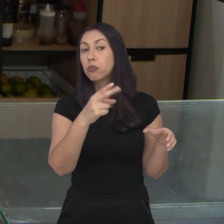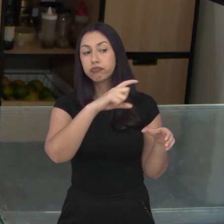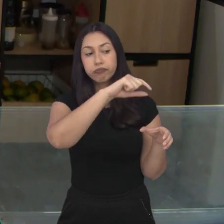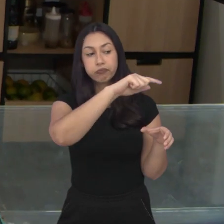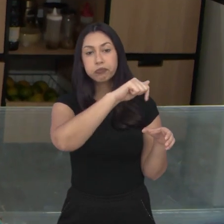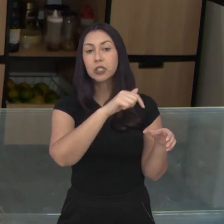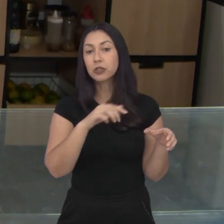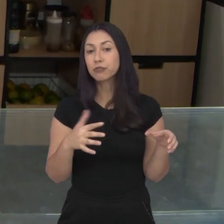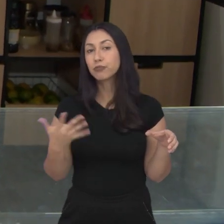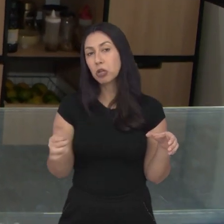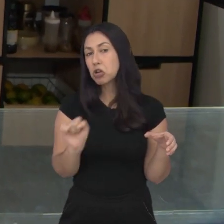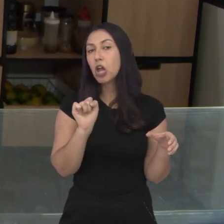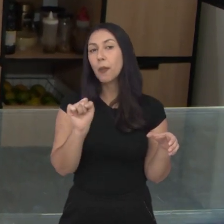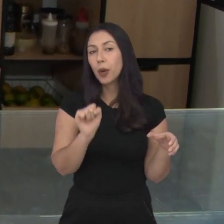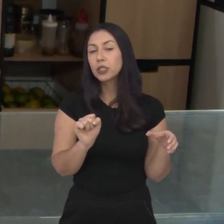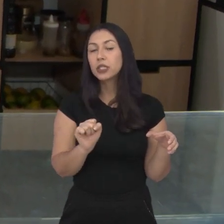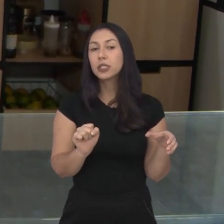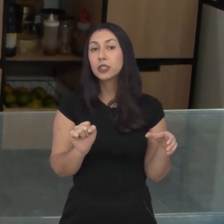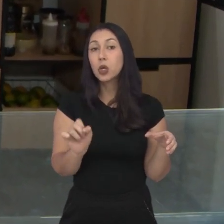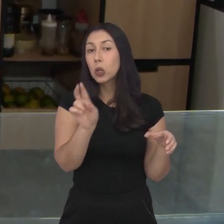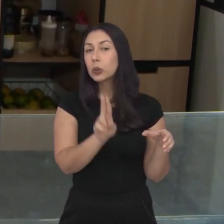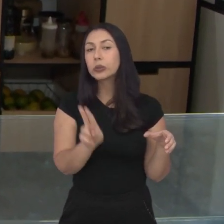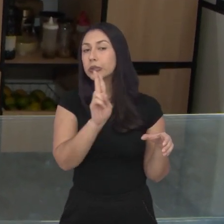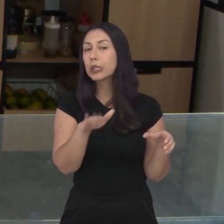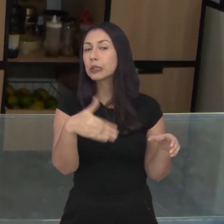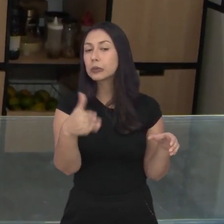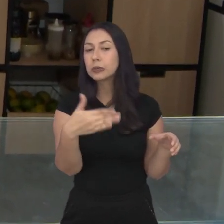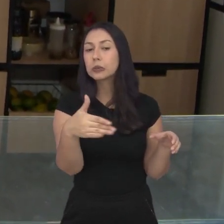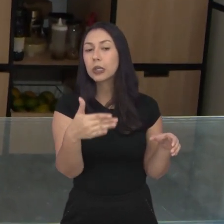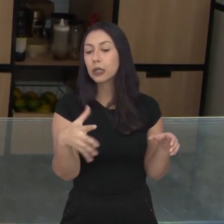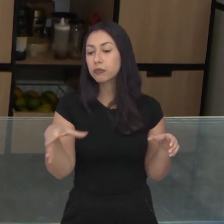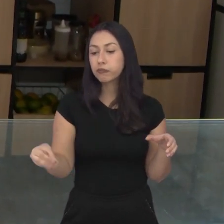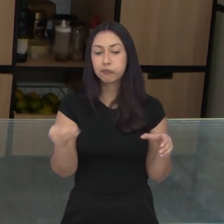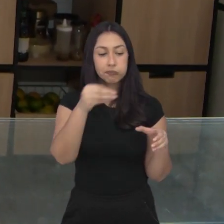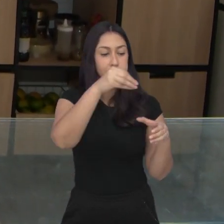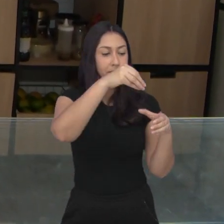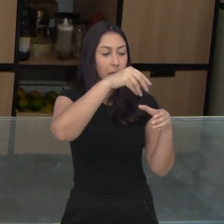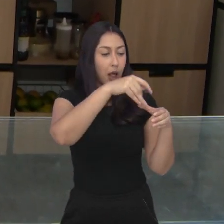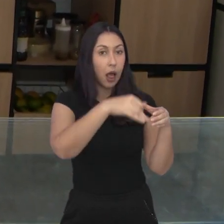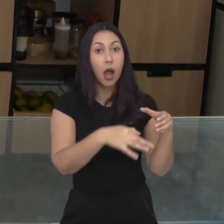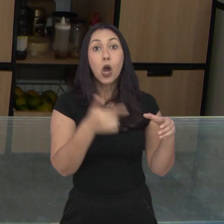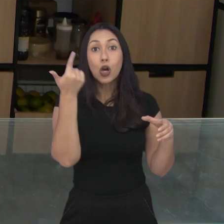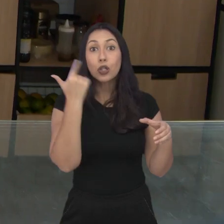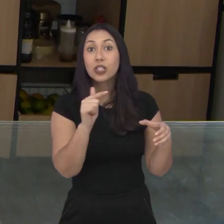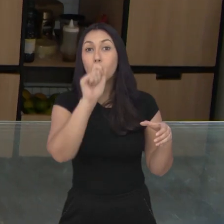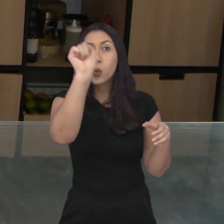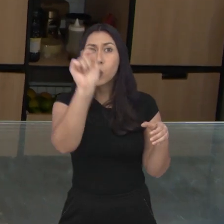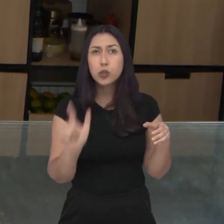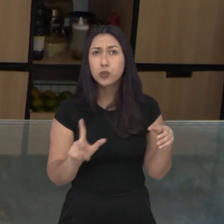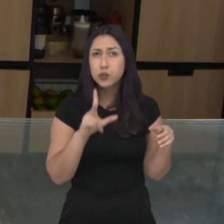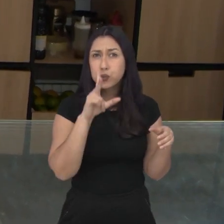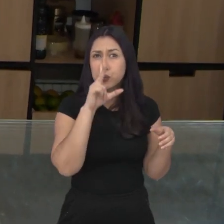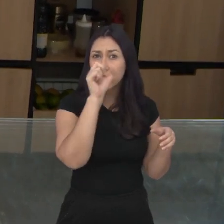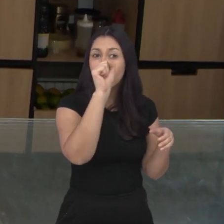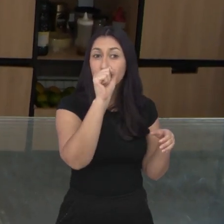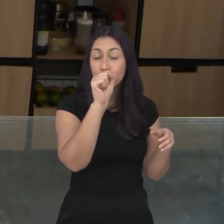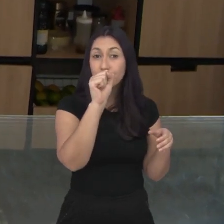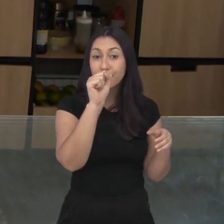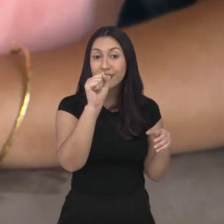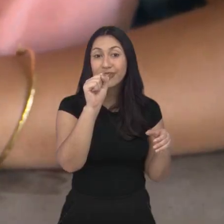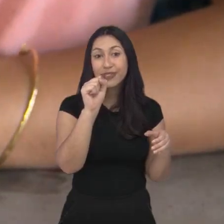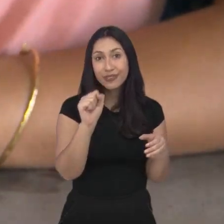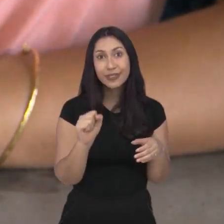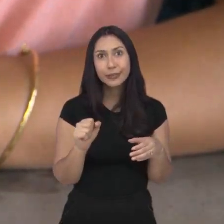mesmo em uma garrafa que você possa fazer a infusão e ir usando ao longo do dia, pode produzir uma tintura de um azul muito